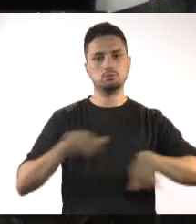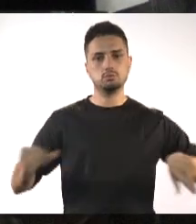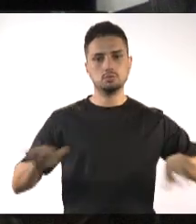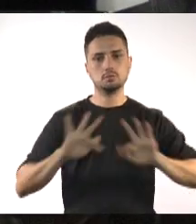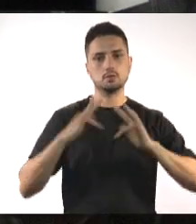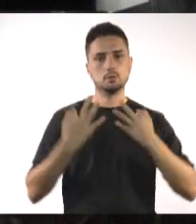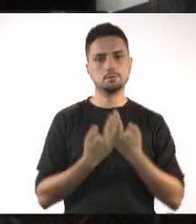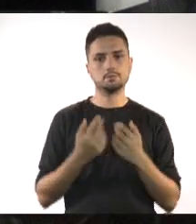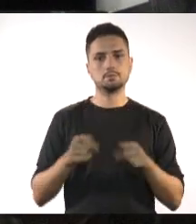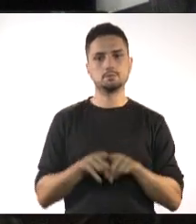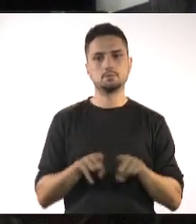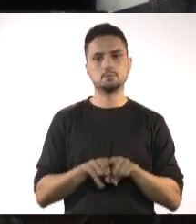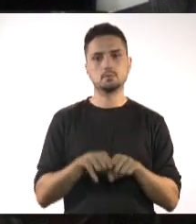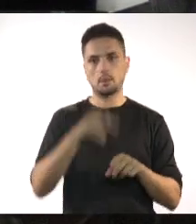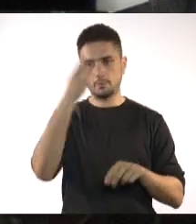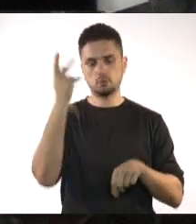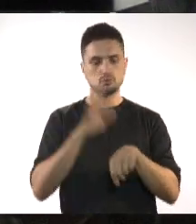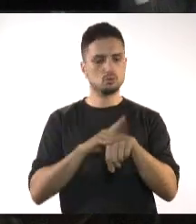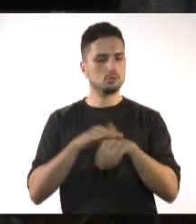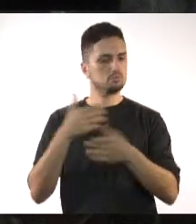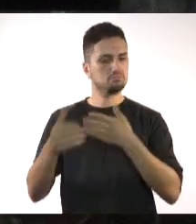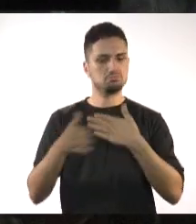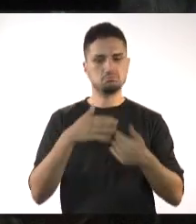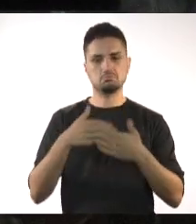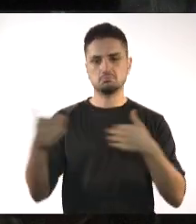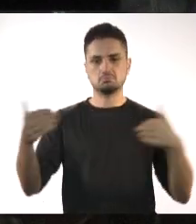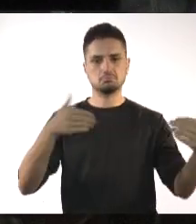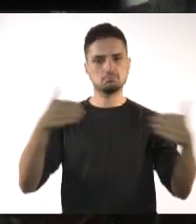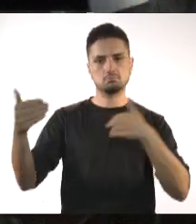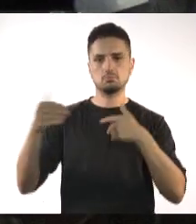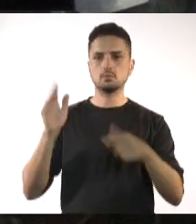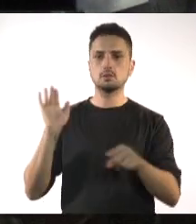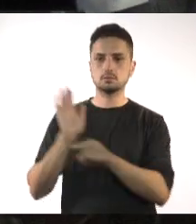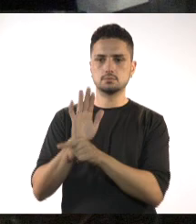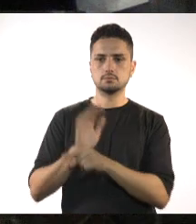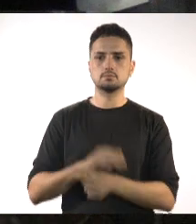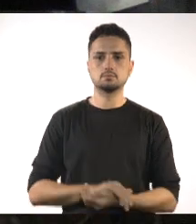Atende todo tipo de doentes e portadores de doenças crônicas.